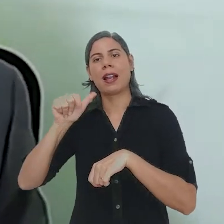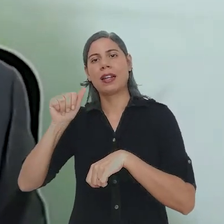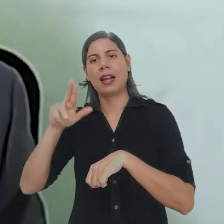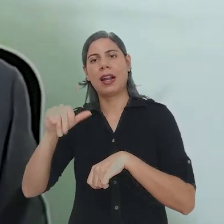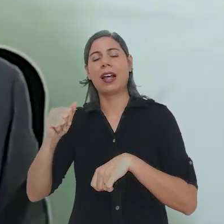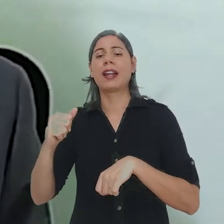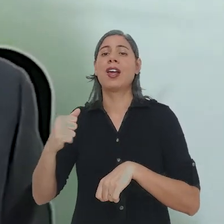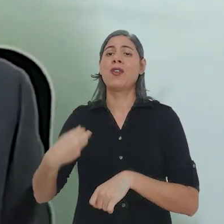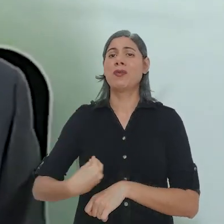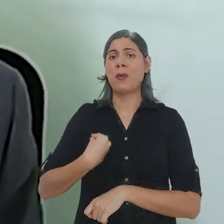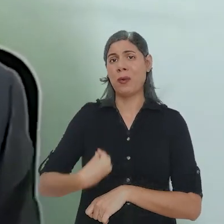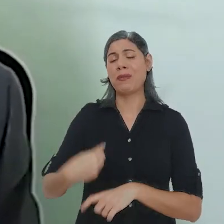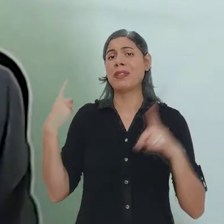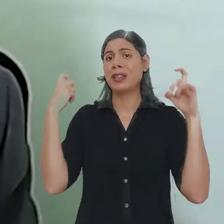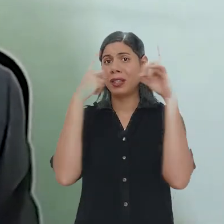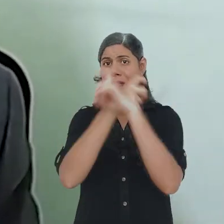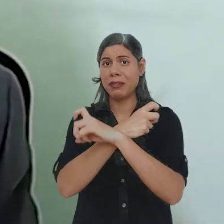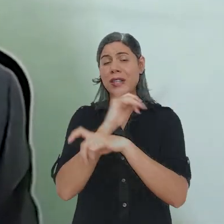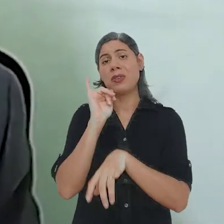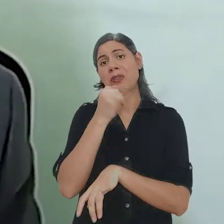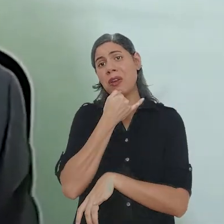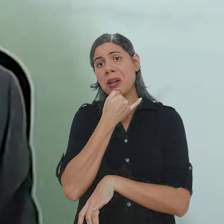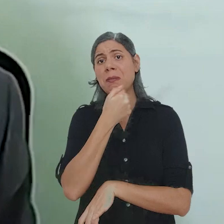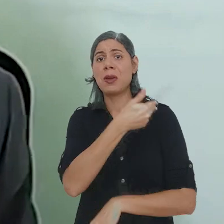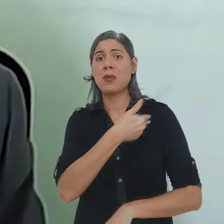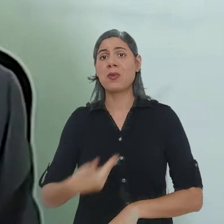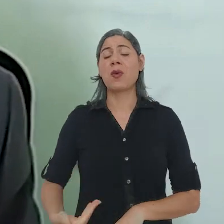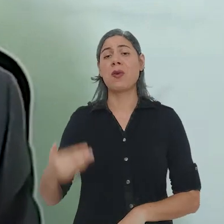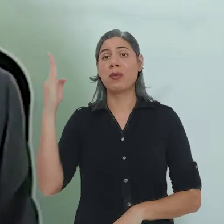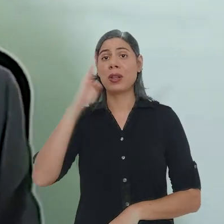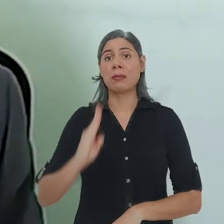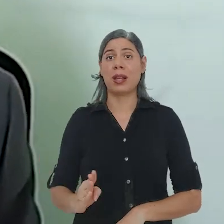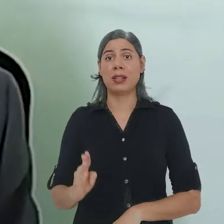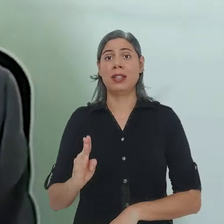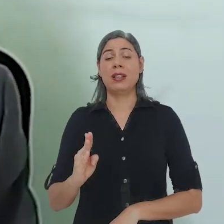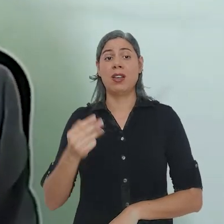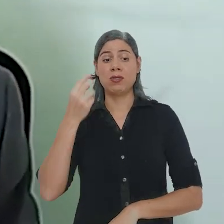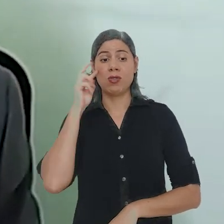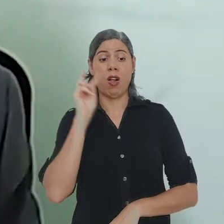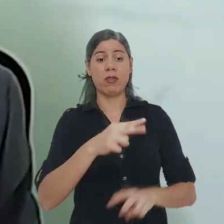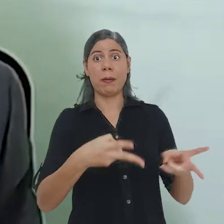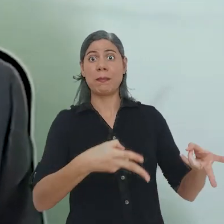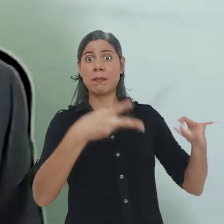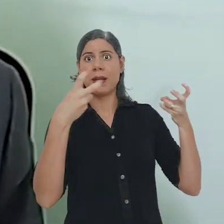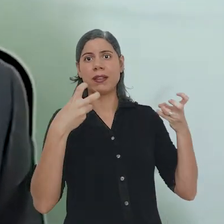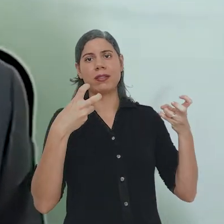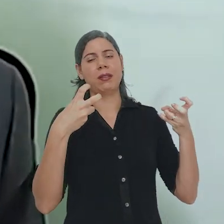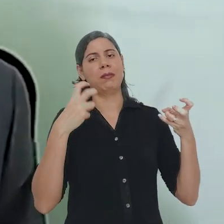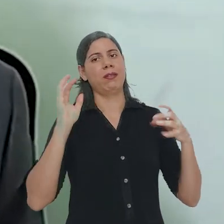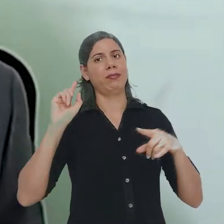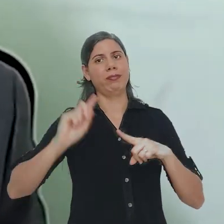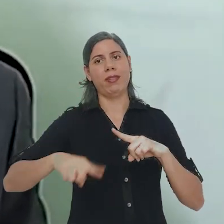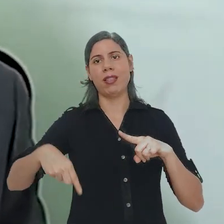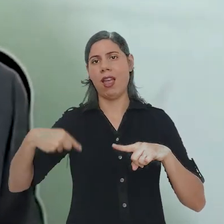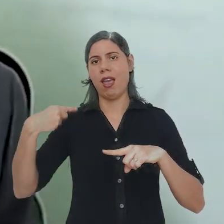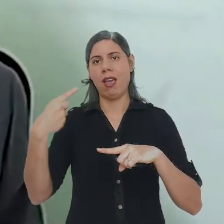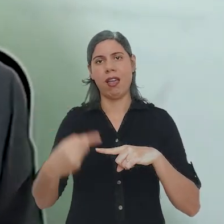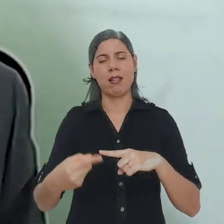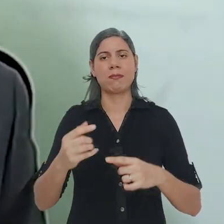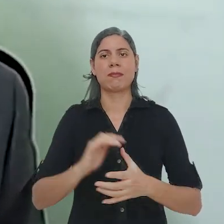muito pesada e, infelizmente, o nosso Estado brasileiro só reconheceu esses heróis muito